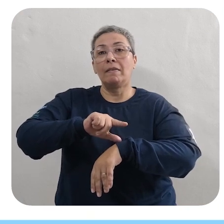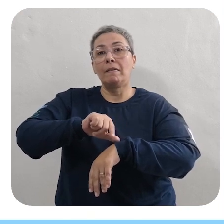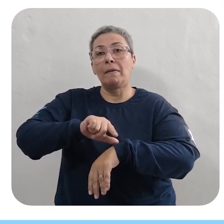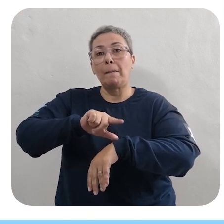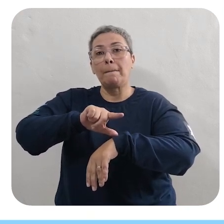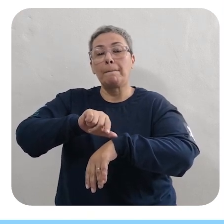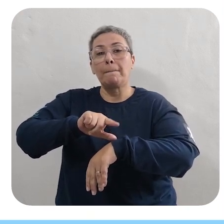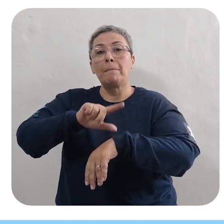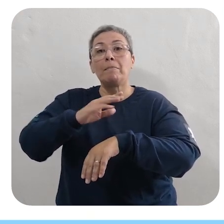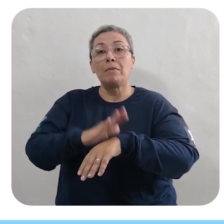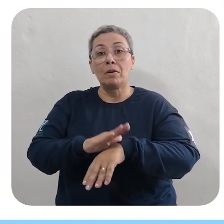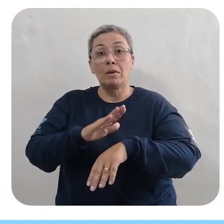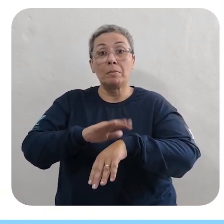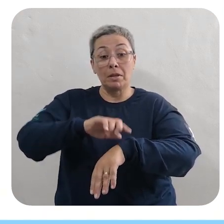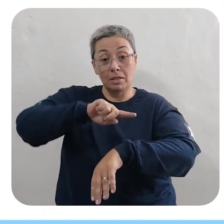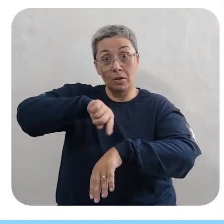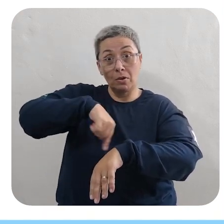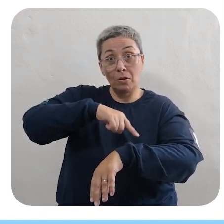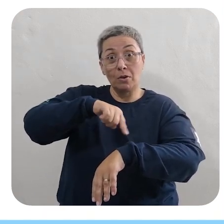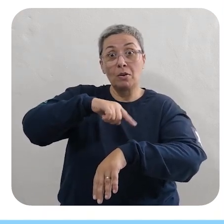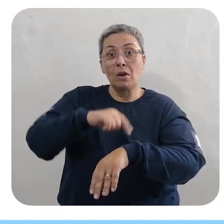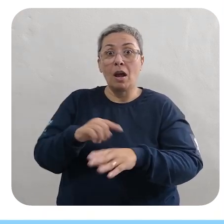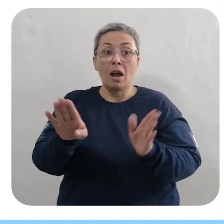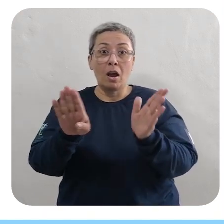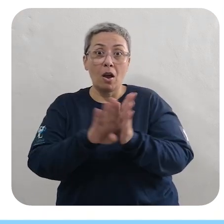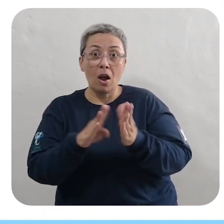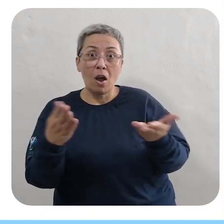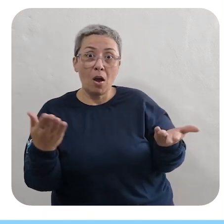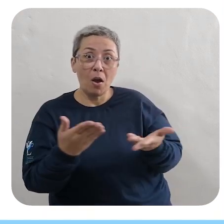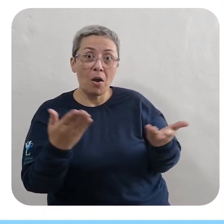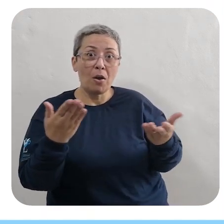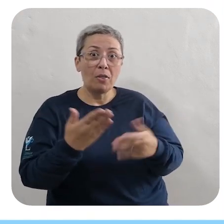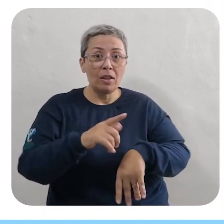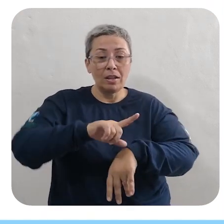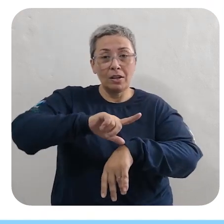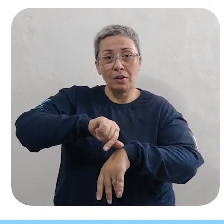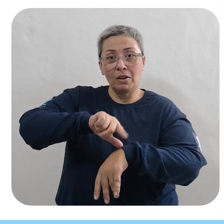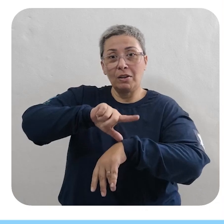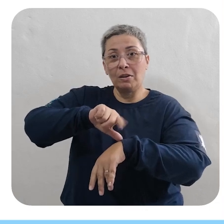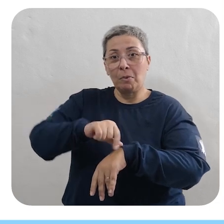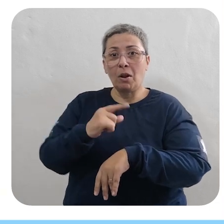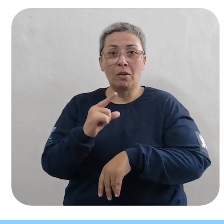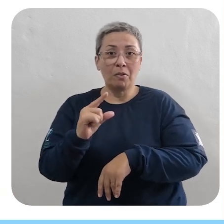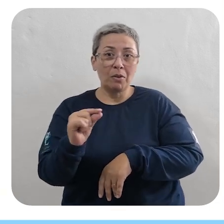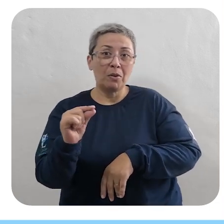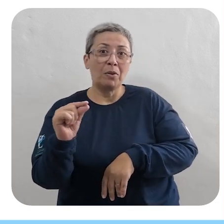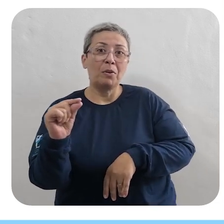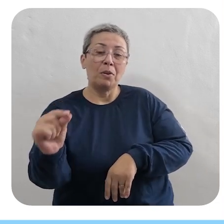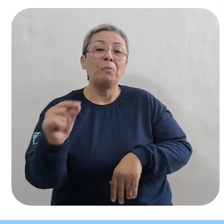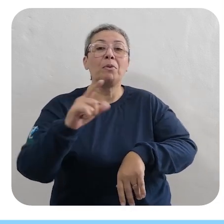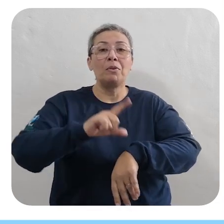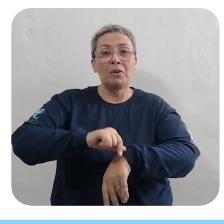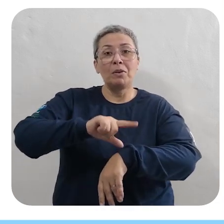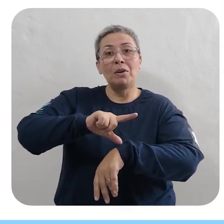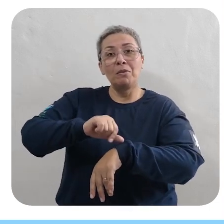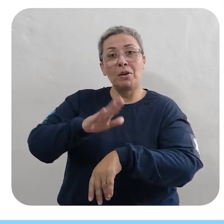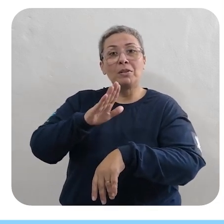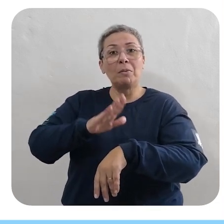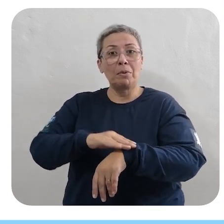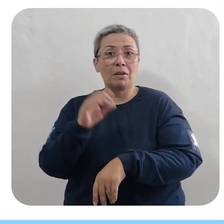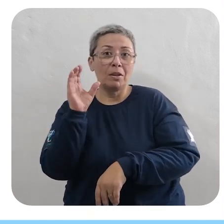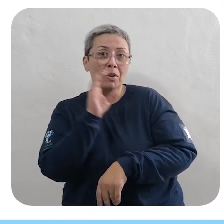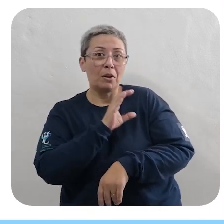Passa tempo, tic-tac, tic-tac, passa a hora. Chega logo, tic-tac, tic-tac, vai-te